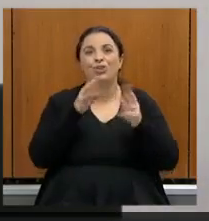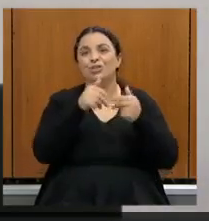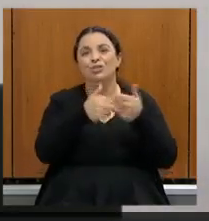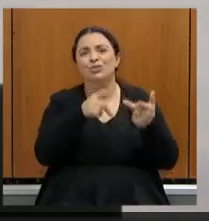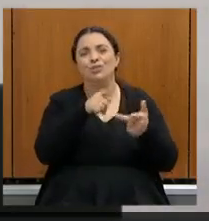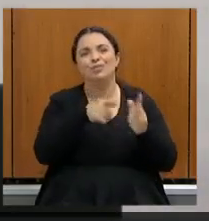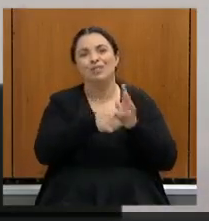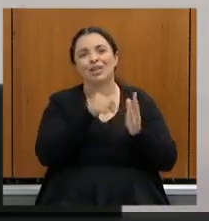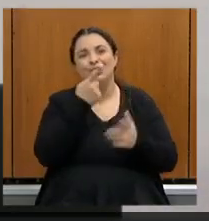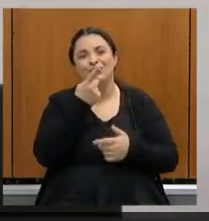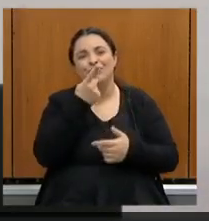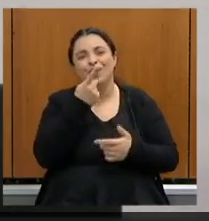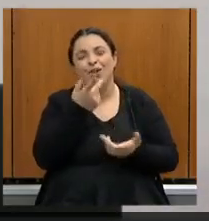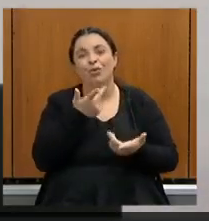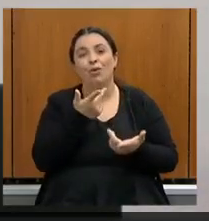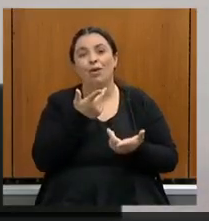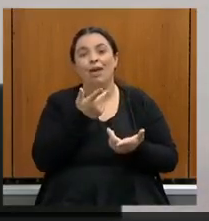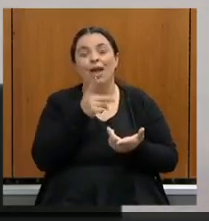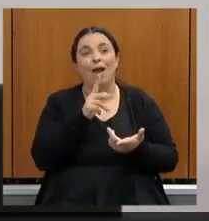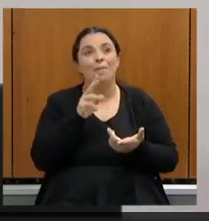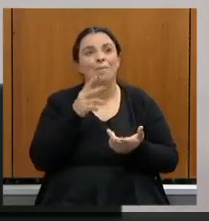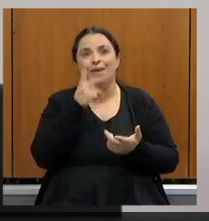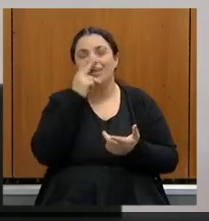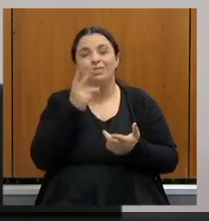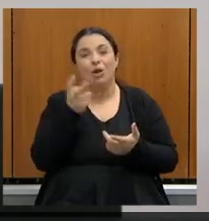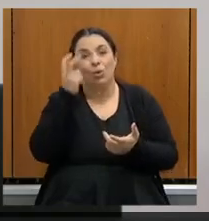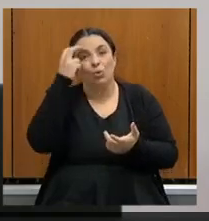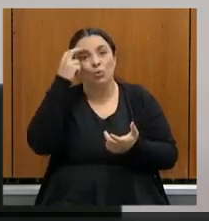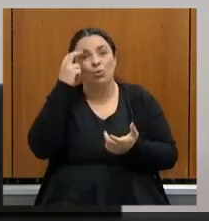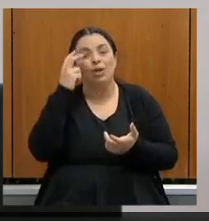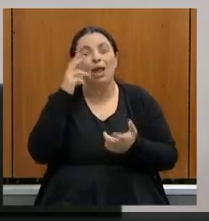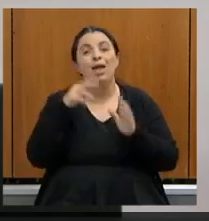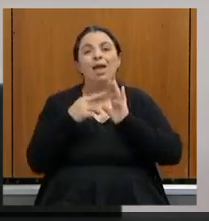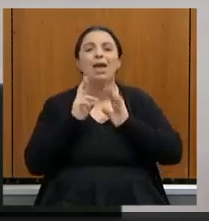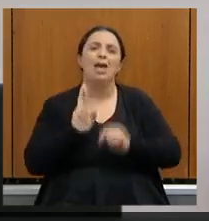deste momento que nós precisamos de repensar